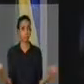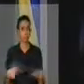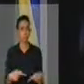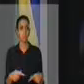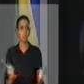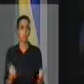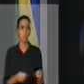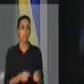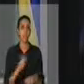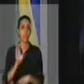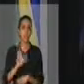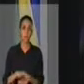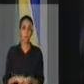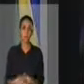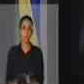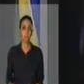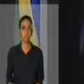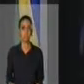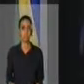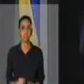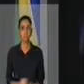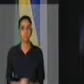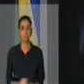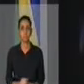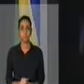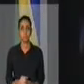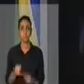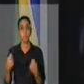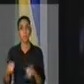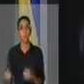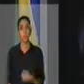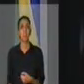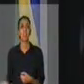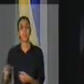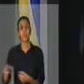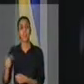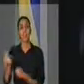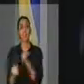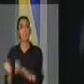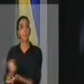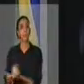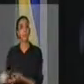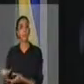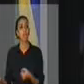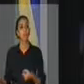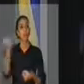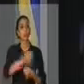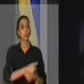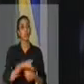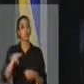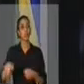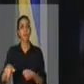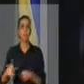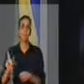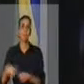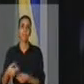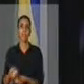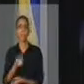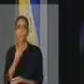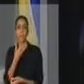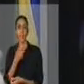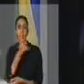acessível, descontinuar essa produção para substituí-los por medicamentos muito mais caros, porque estão protegidos por patentes.